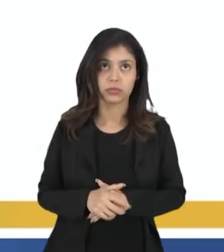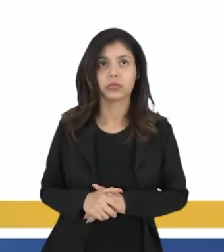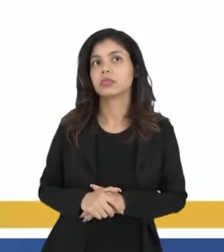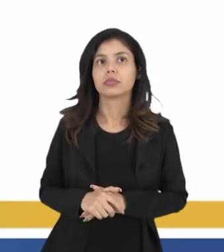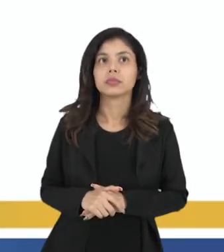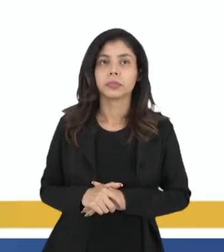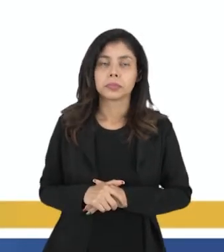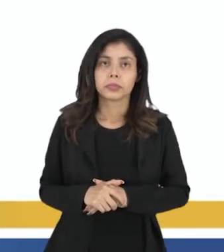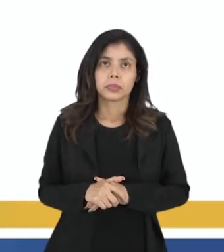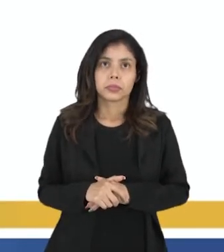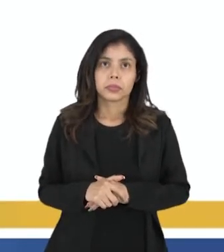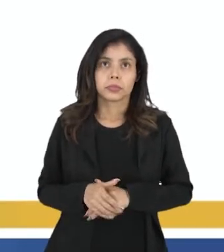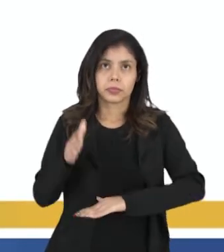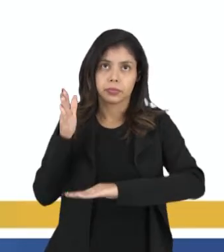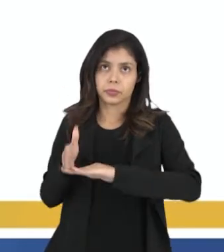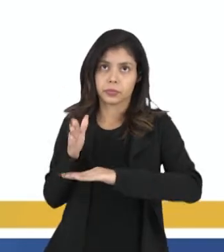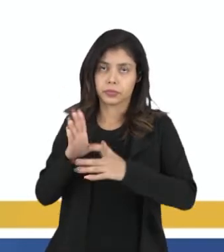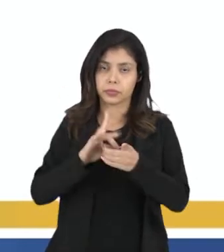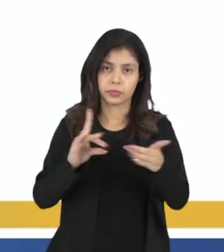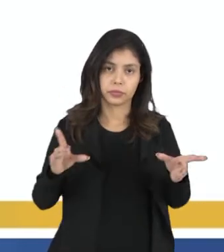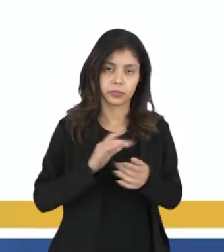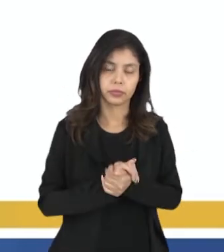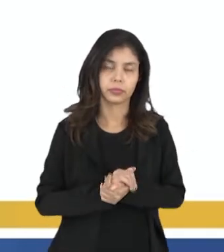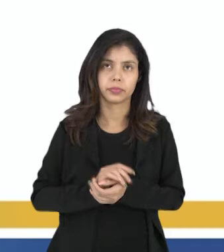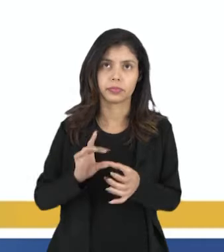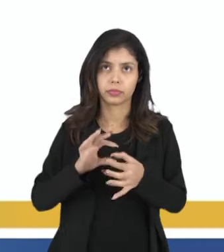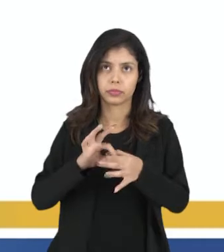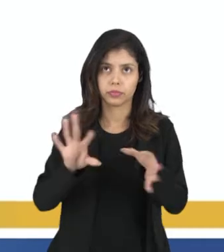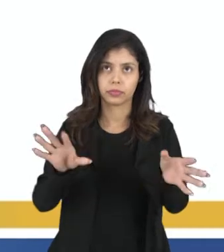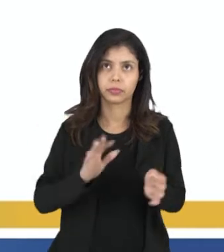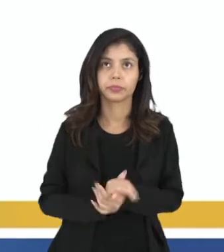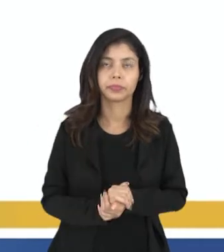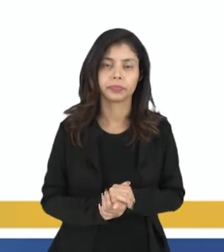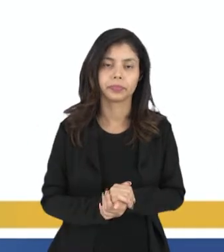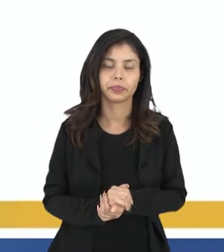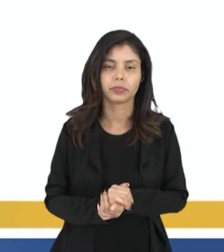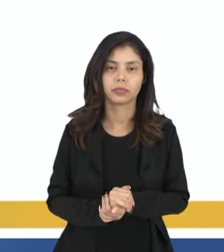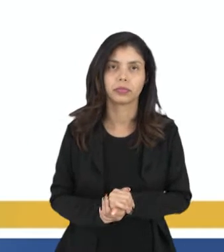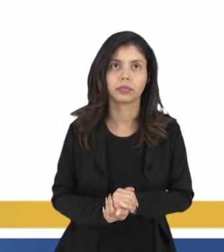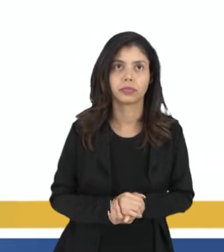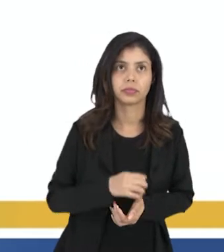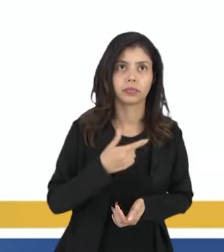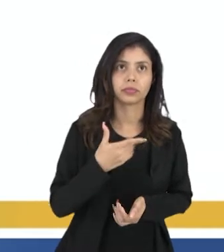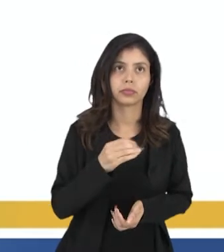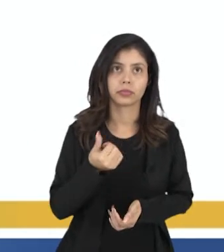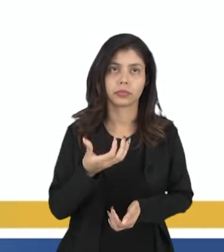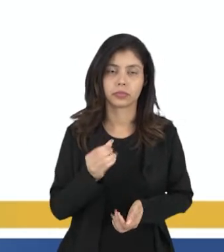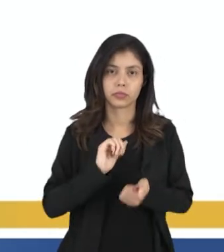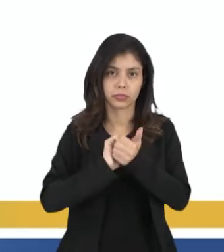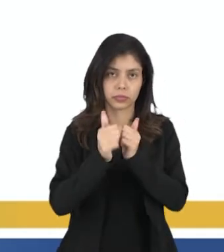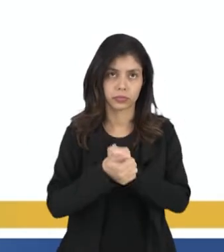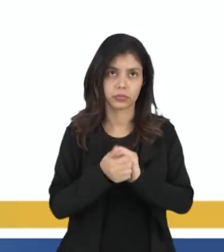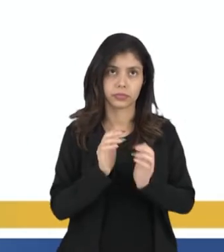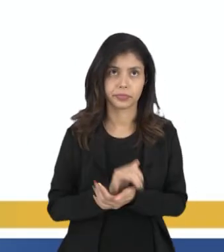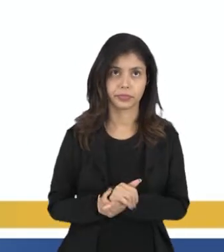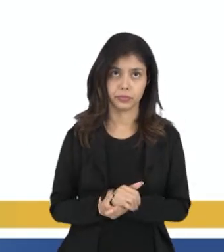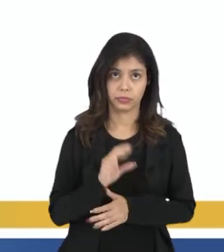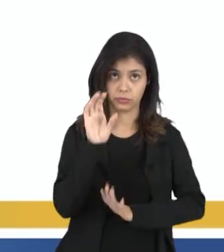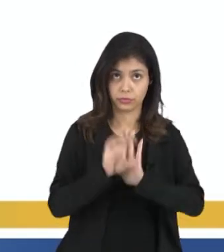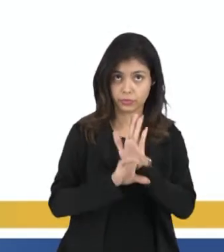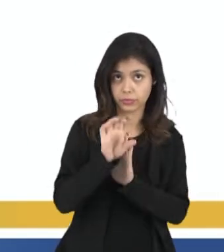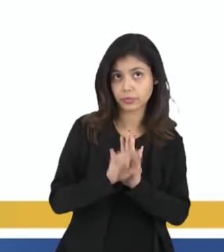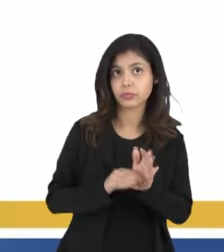Jürgen Habermas, Modernidade, Democracia Deliberativa, né, 2006, adaptado. Então, o conceito